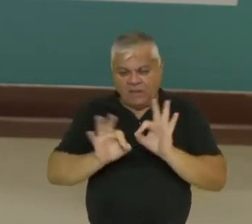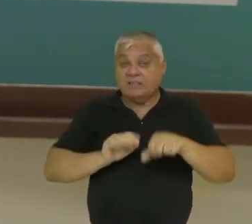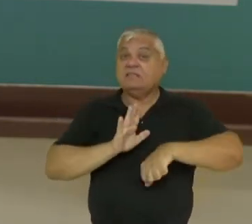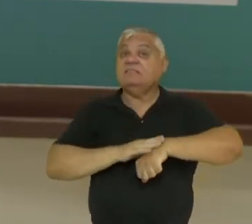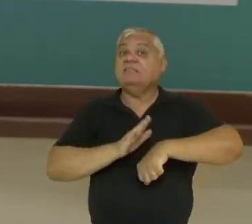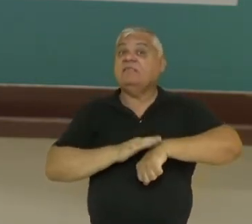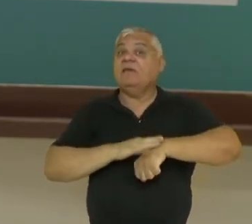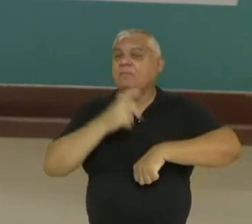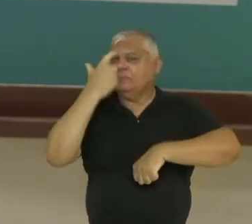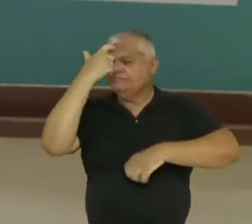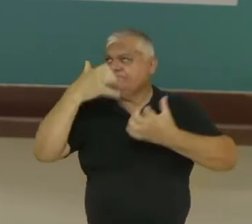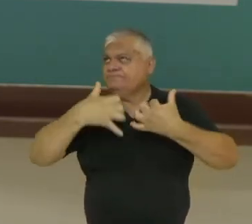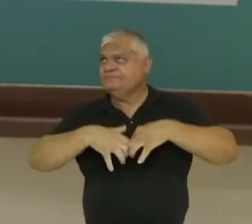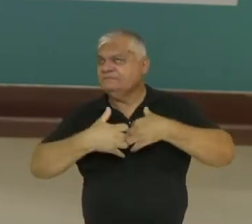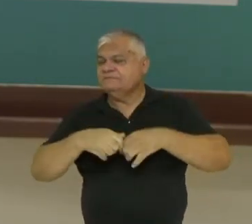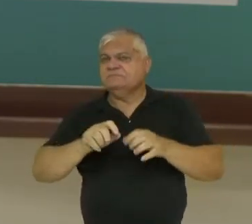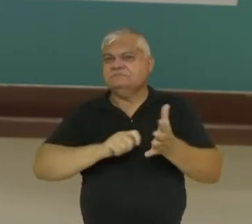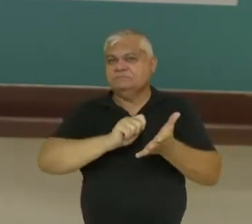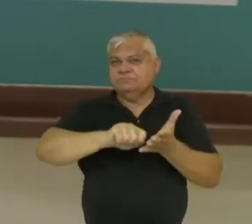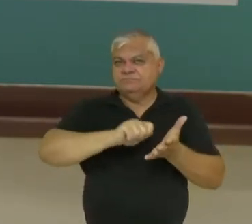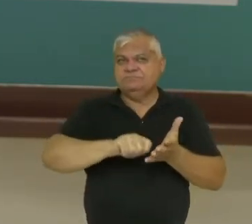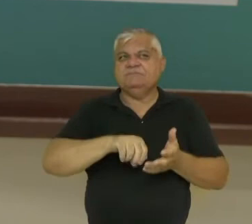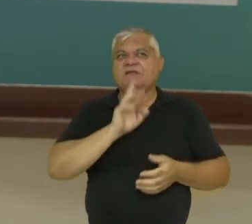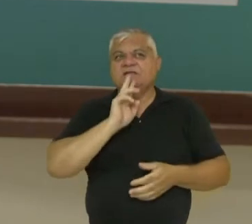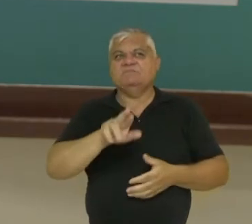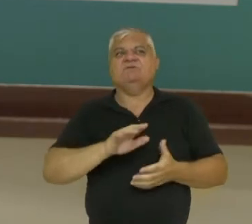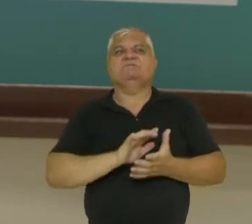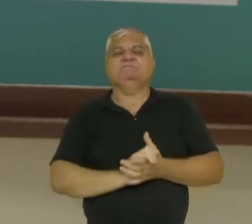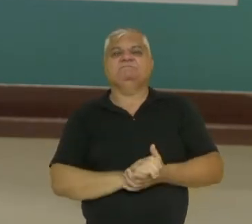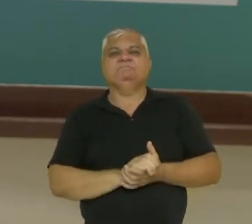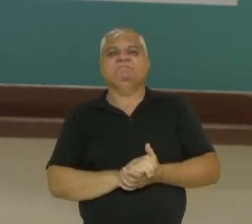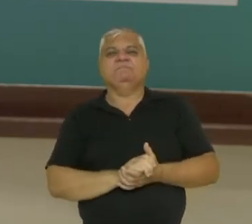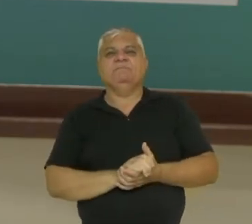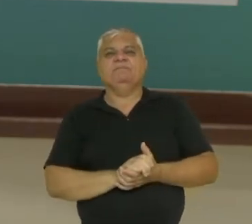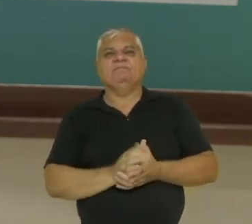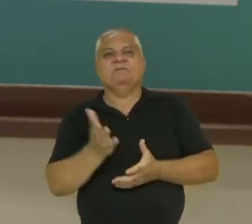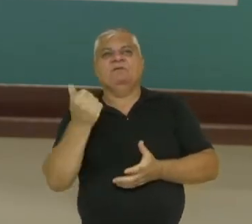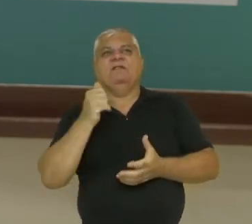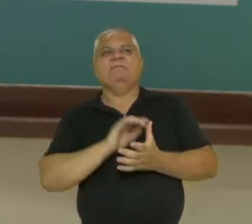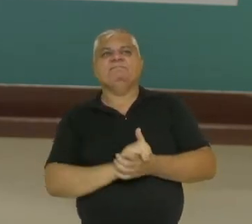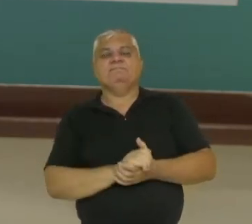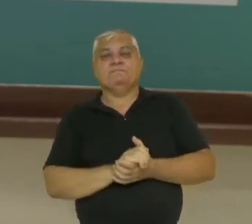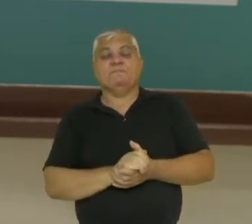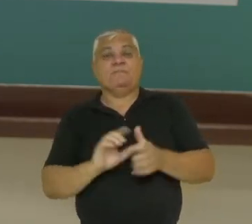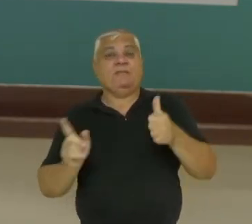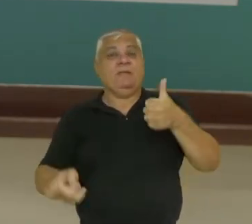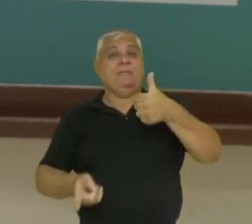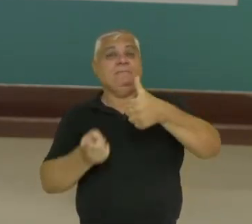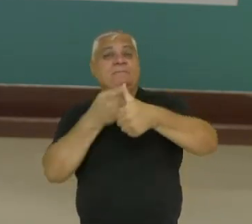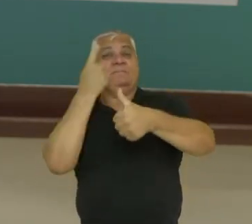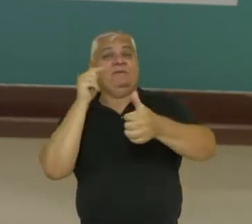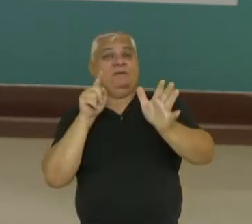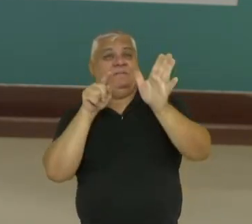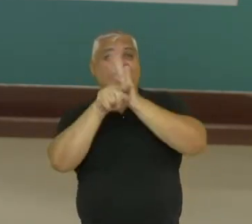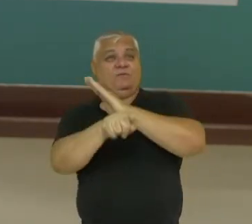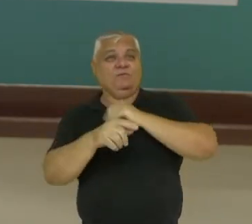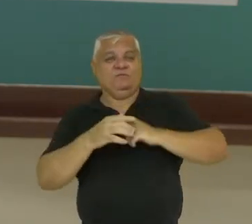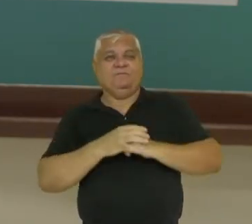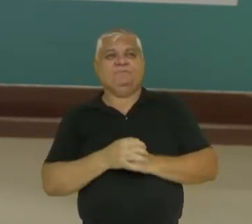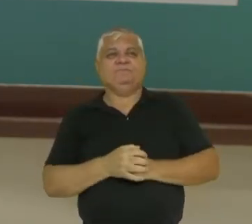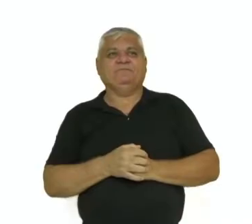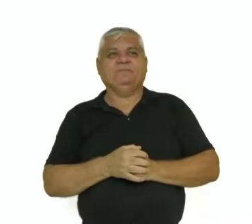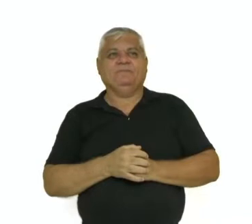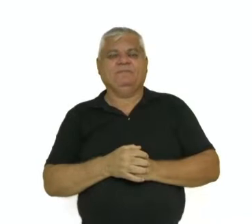para vocês pensarem, analisarem e me dizerem a resposta, tá bom? Então vamos lá, as primeiras questões aqui,